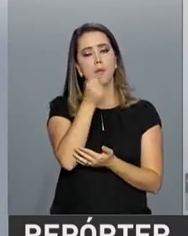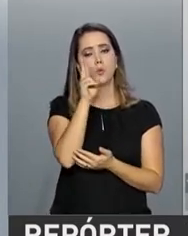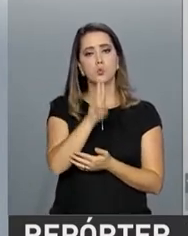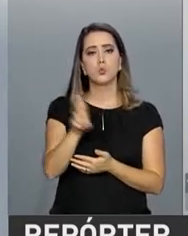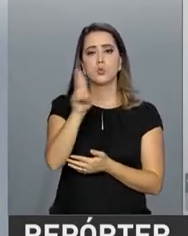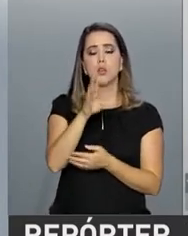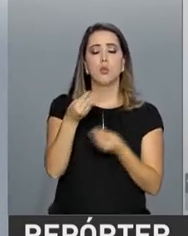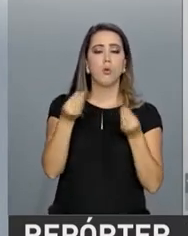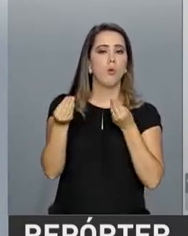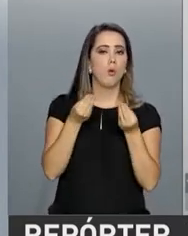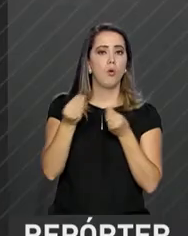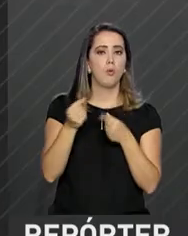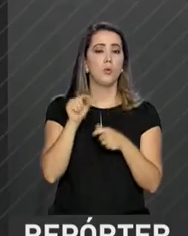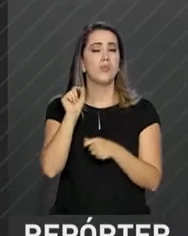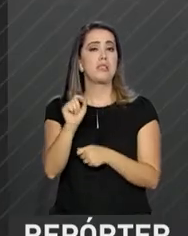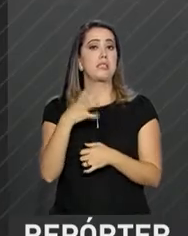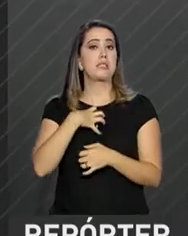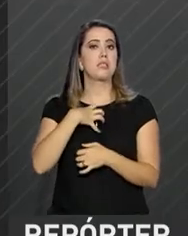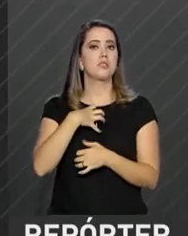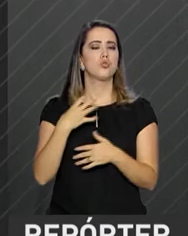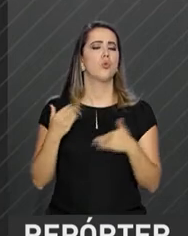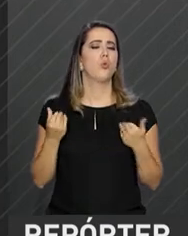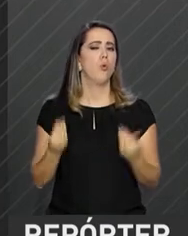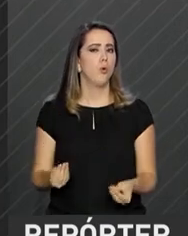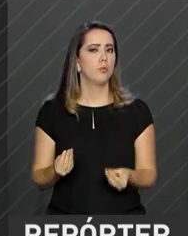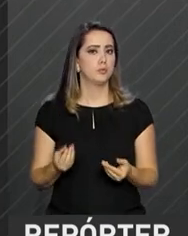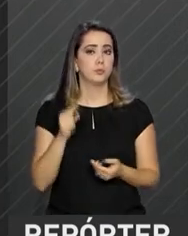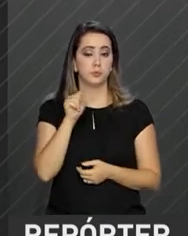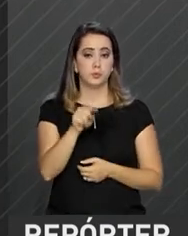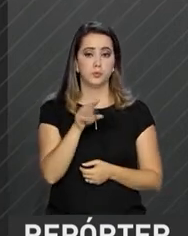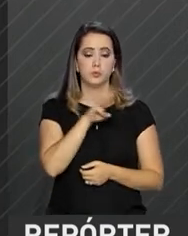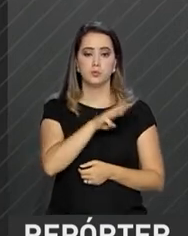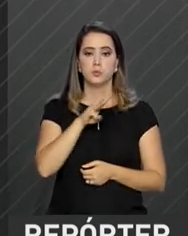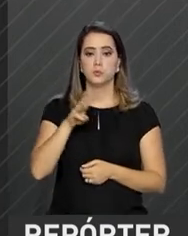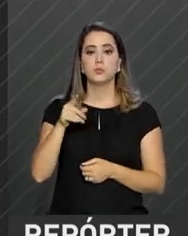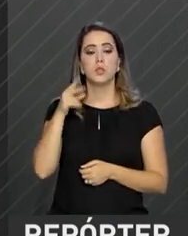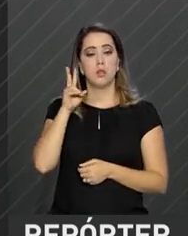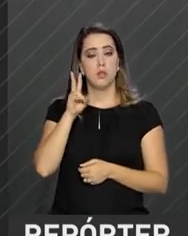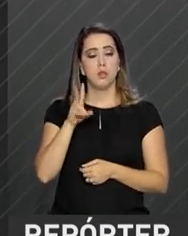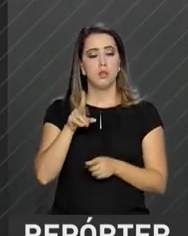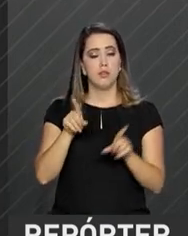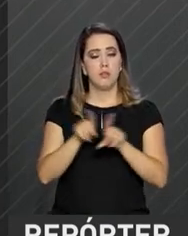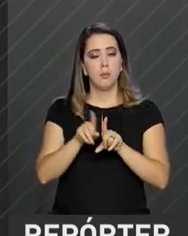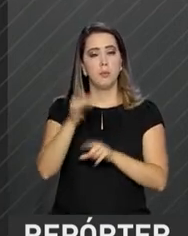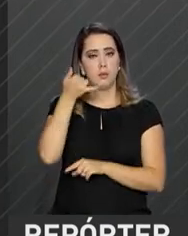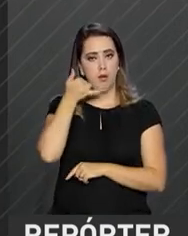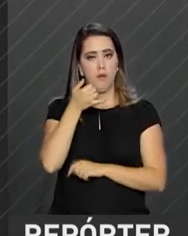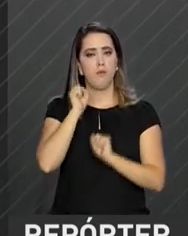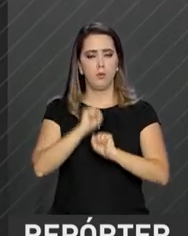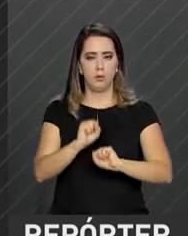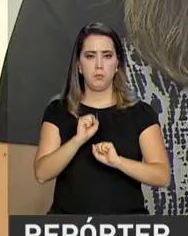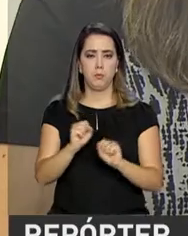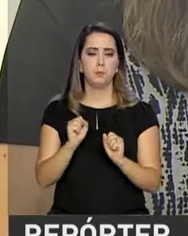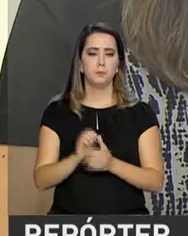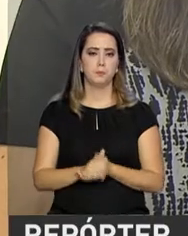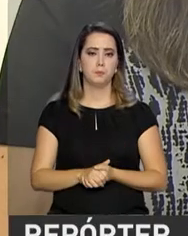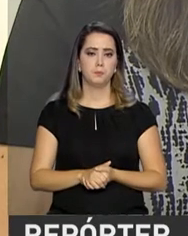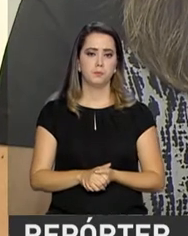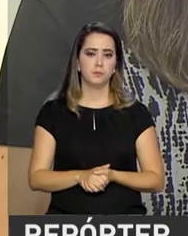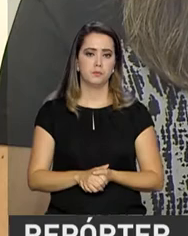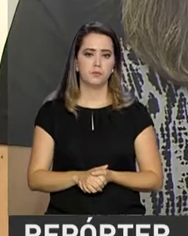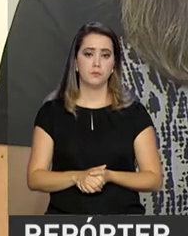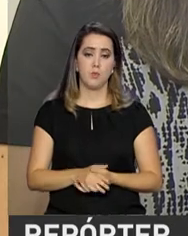utilizado e as reações à central de atendimento da anvisa por telefone também registra as notificações não é